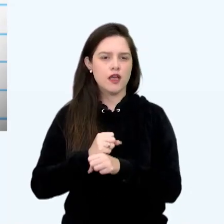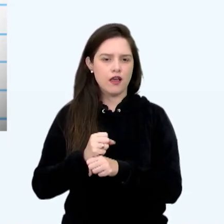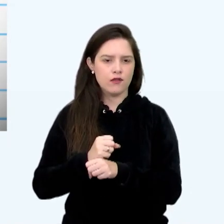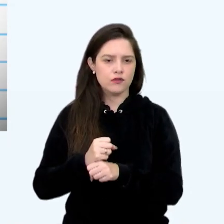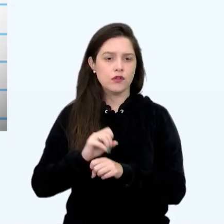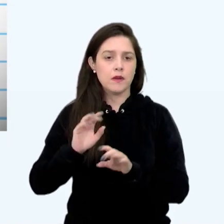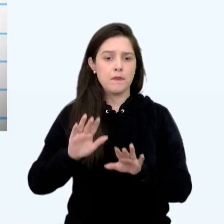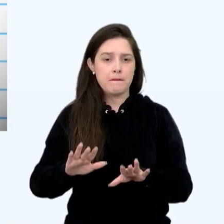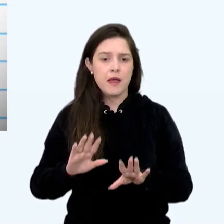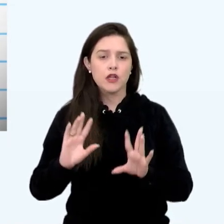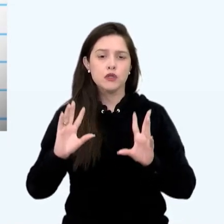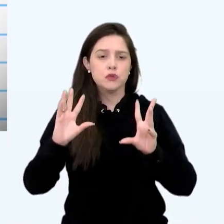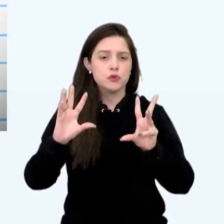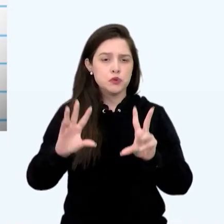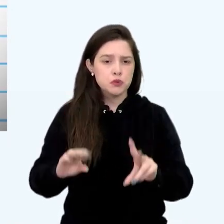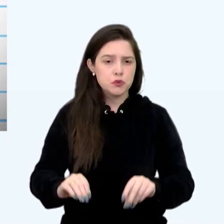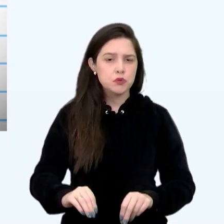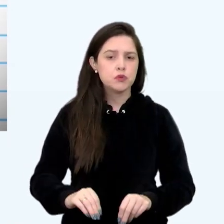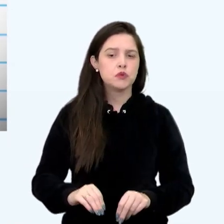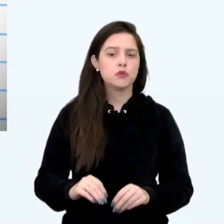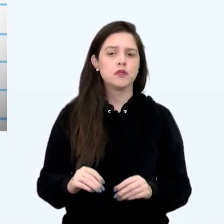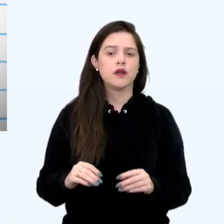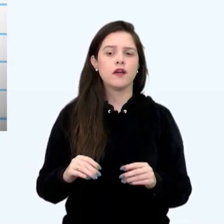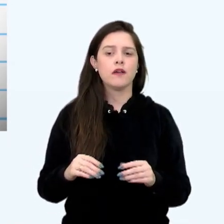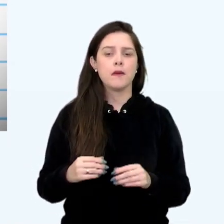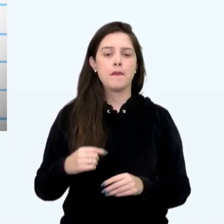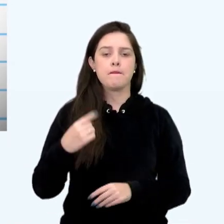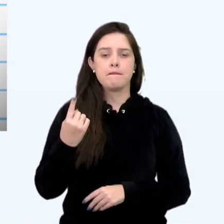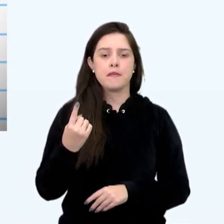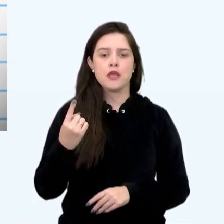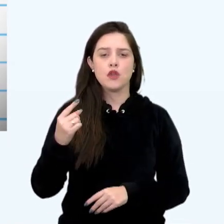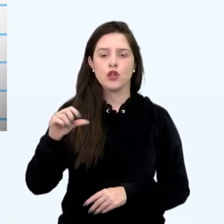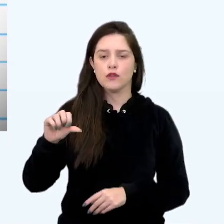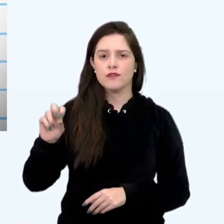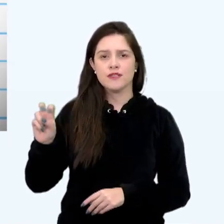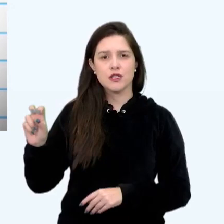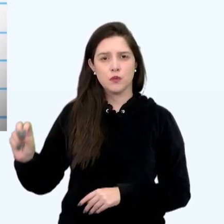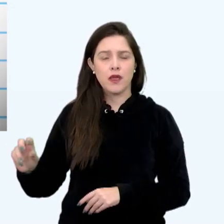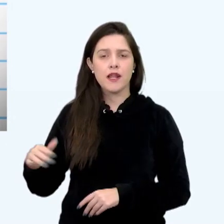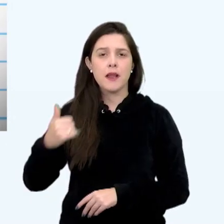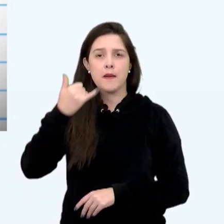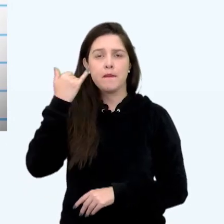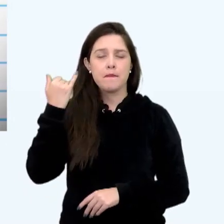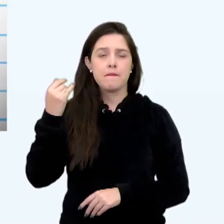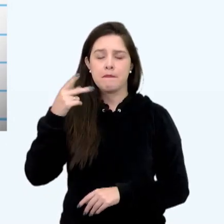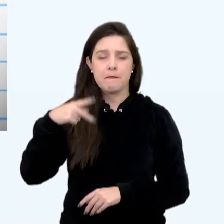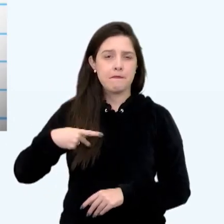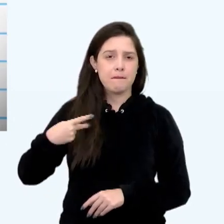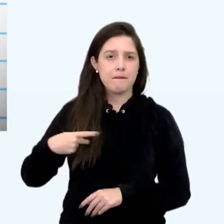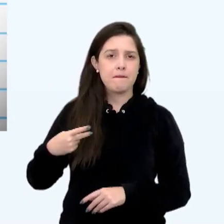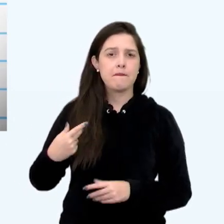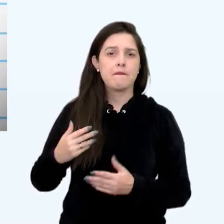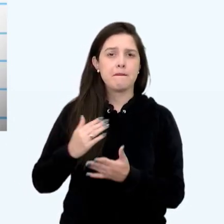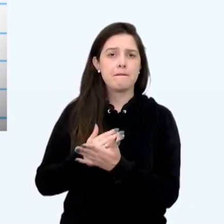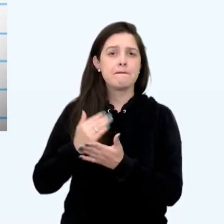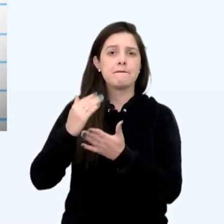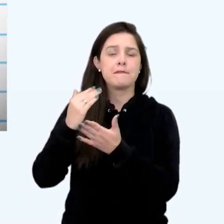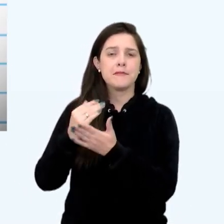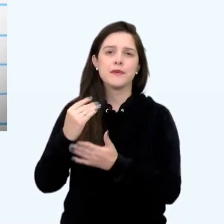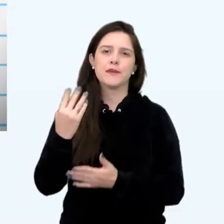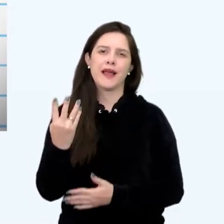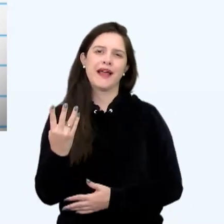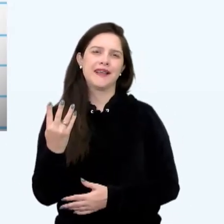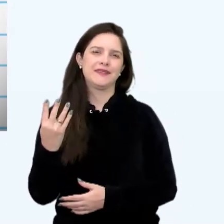bem diferente do que se via em 1950, quando a faixa com maior quantidade de habitantes era a de até 4 anos de